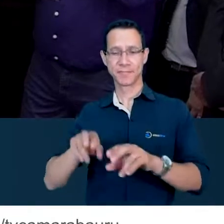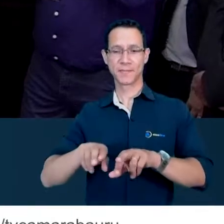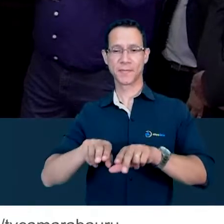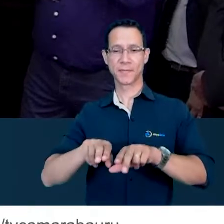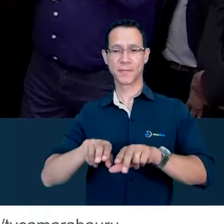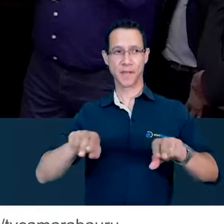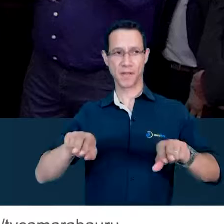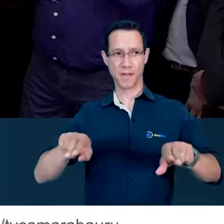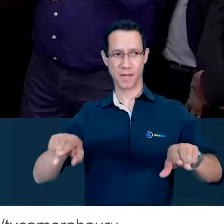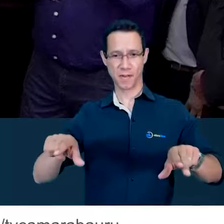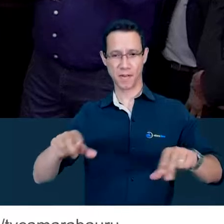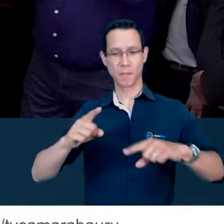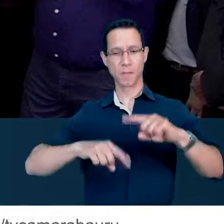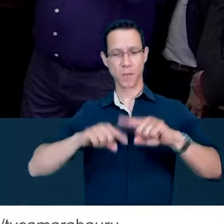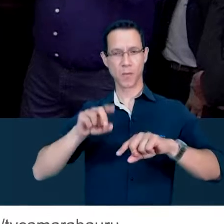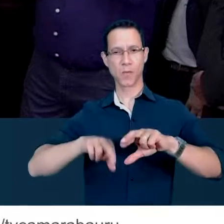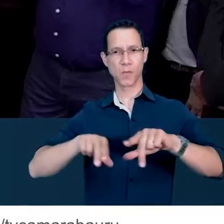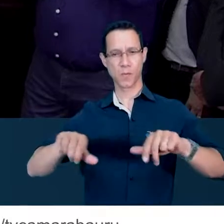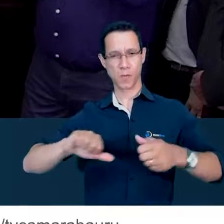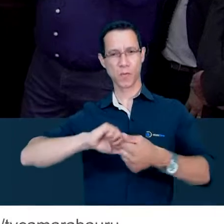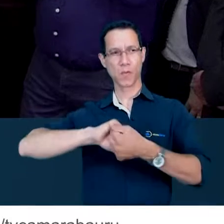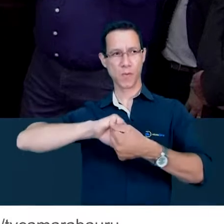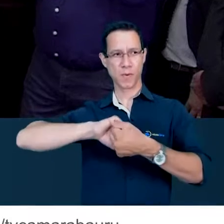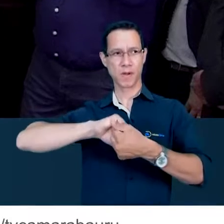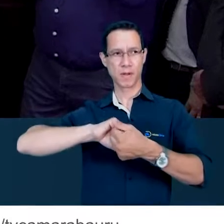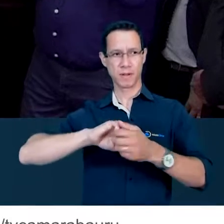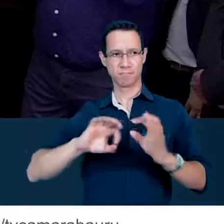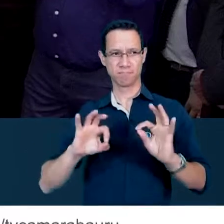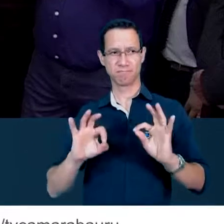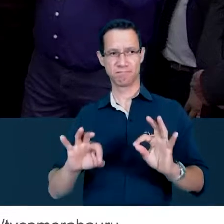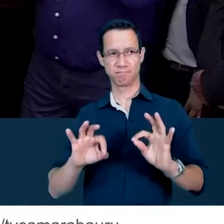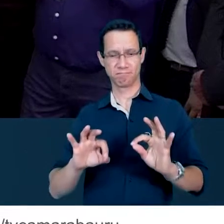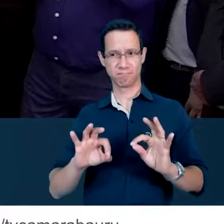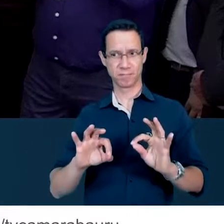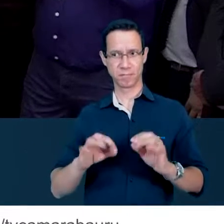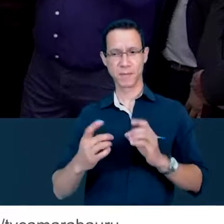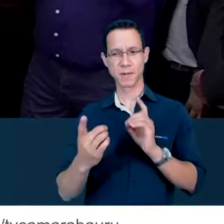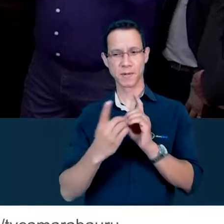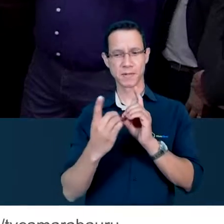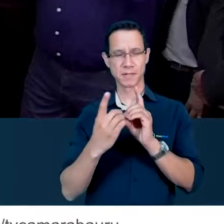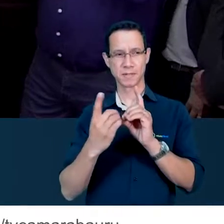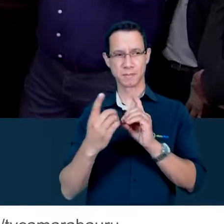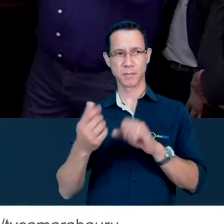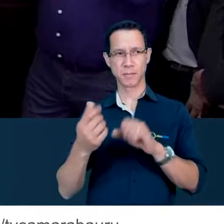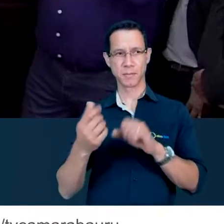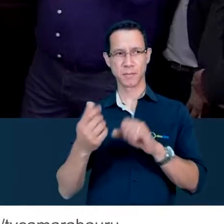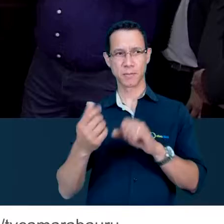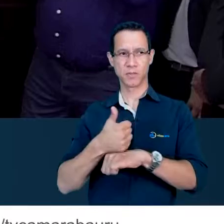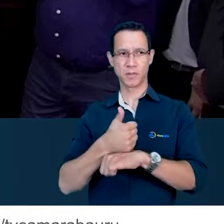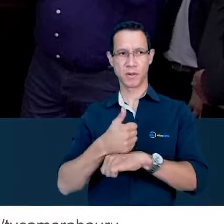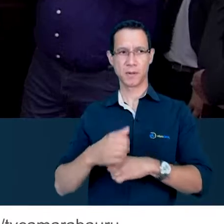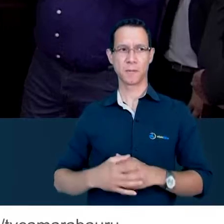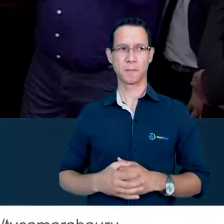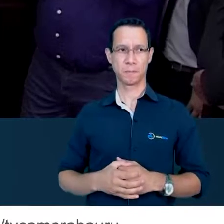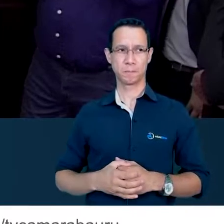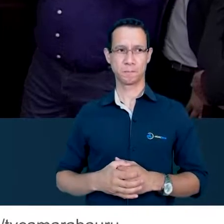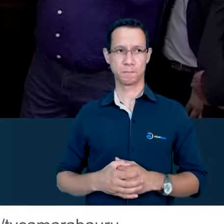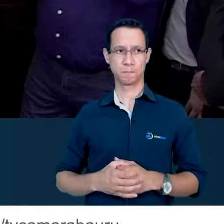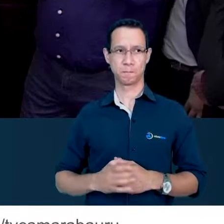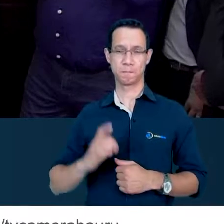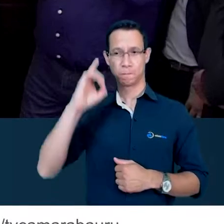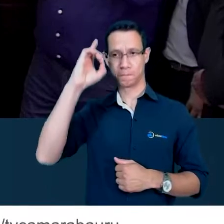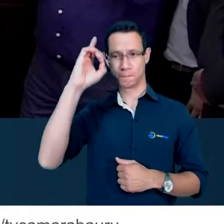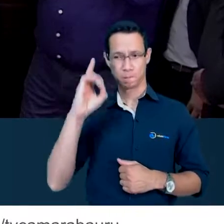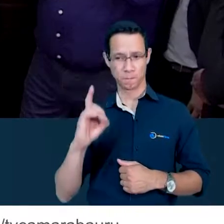produtos com qualidade, em paralelo a um atendimento profissional. Com a diretoria sendo composta